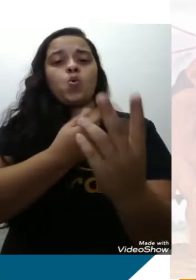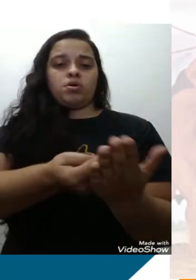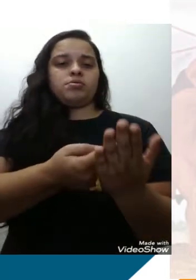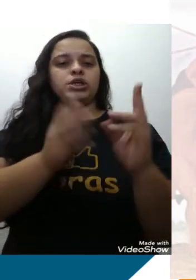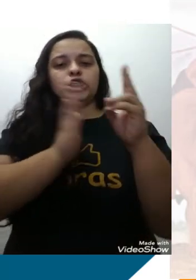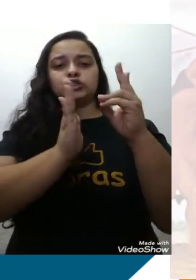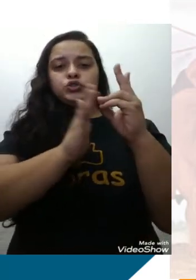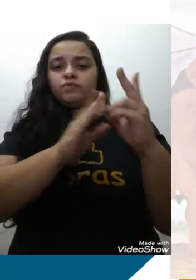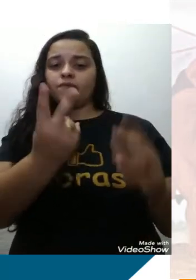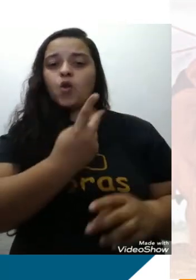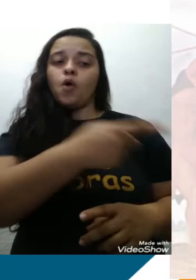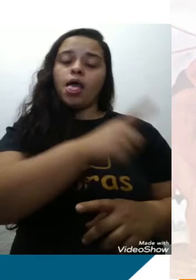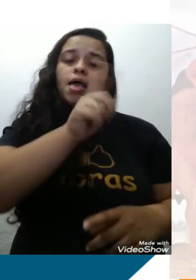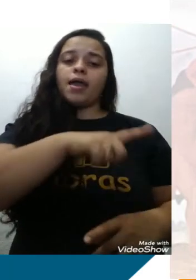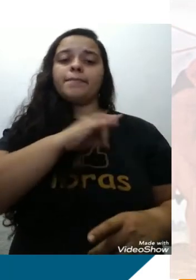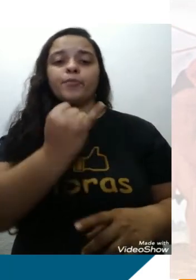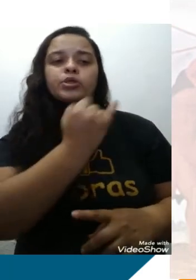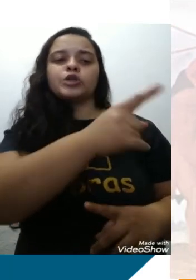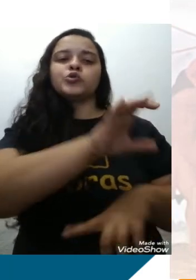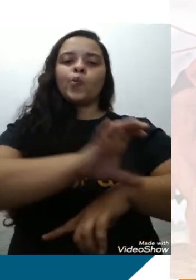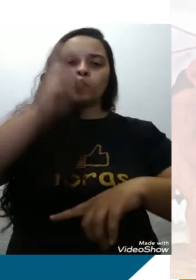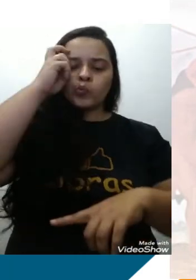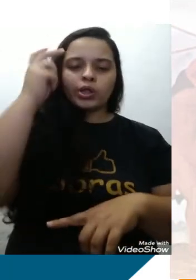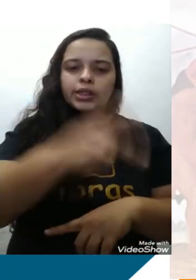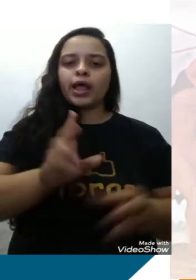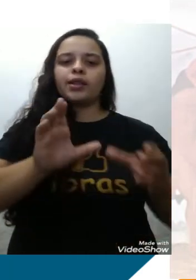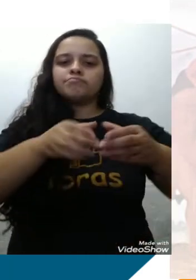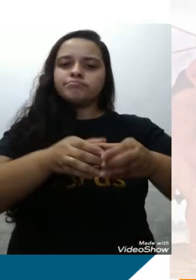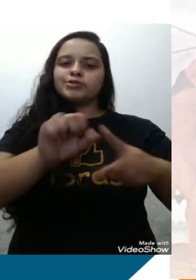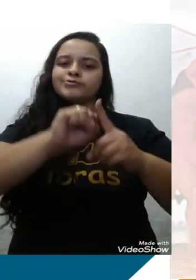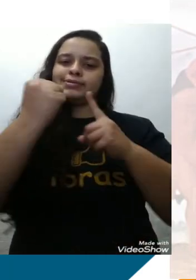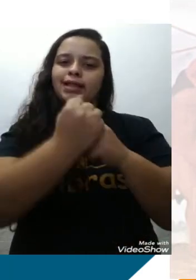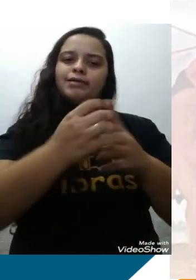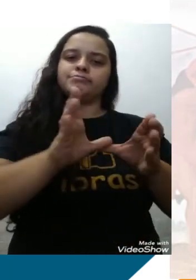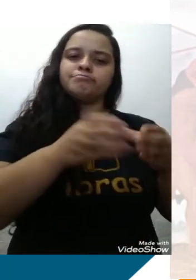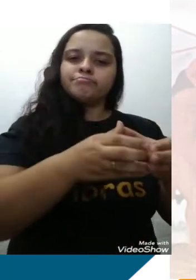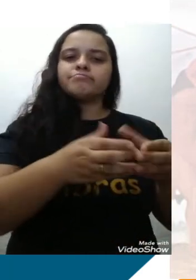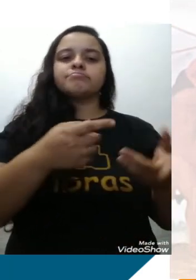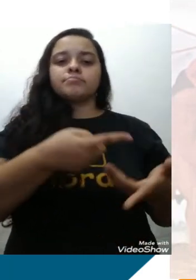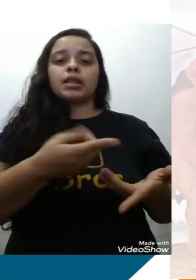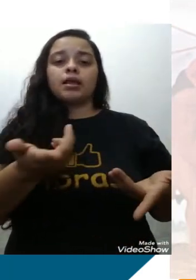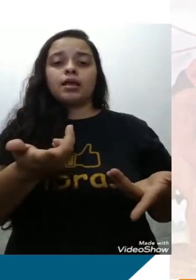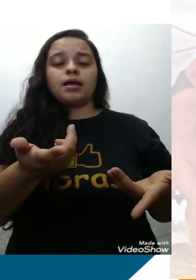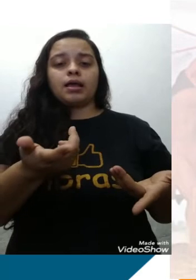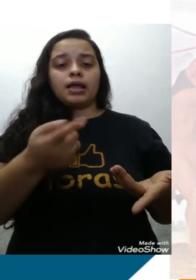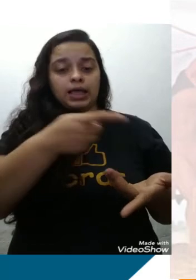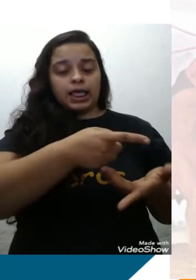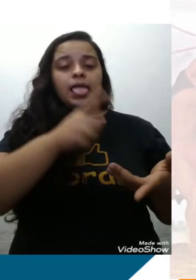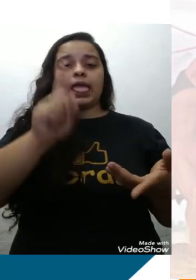eles têm de extremamente importante na sua cultura e organização societária. Como, por exemplo, são grandes